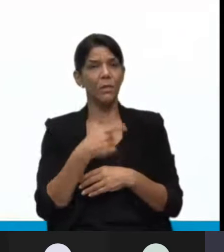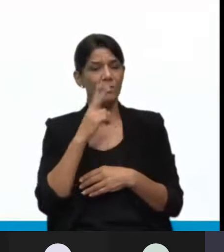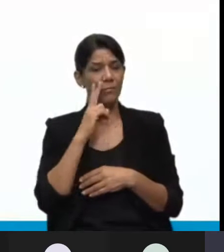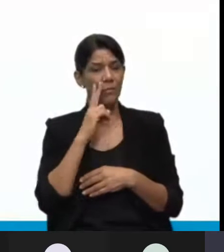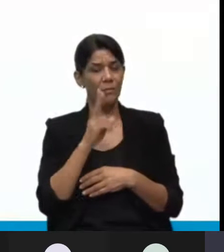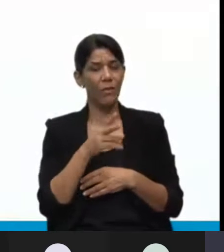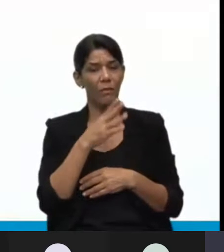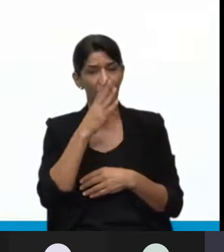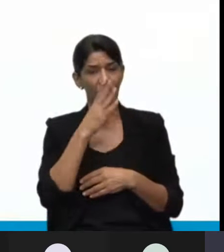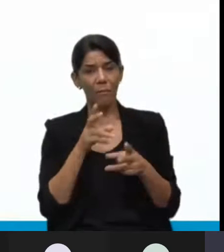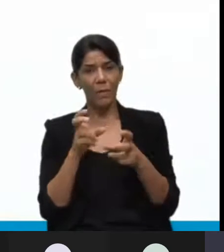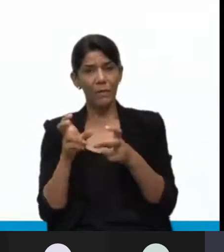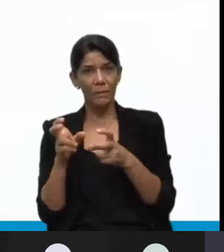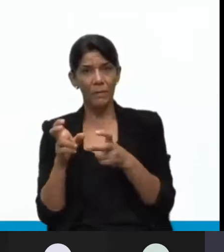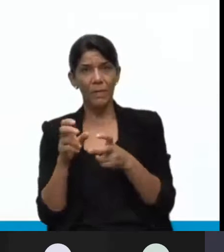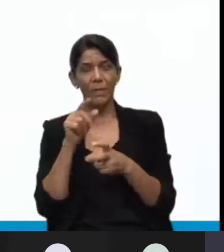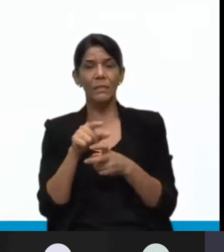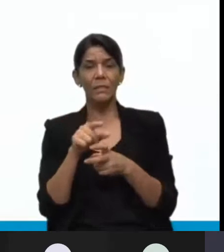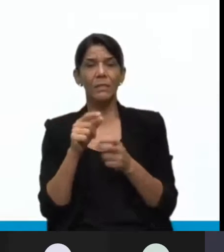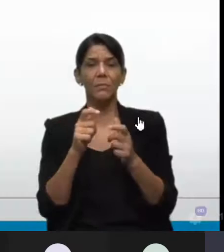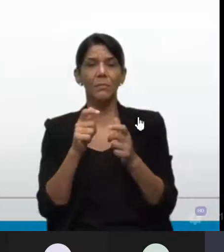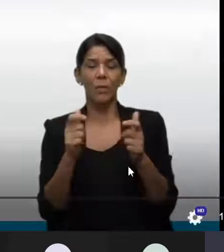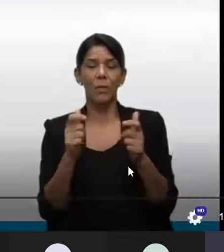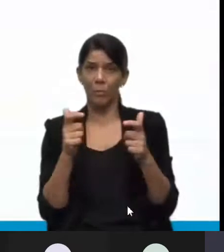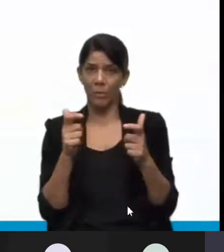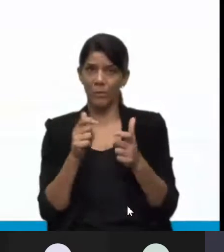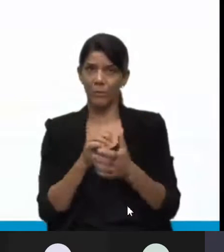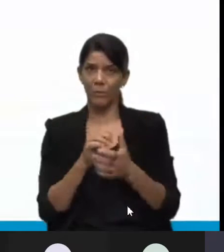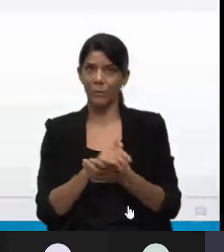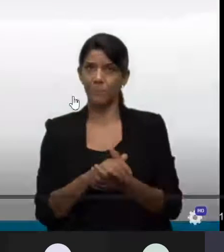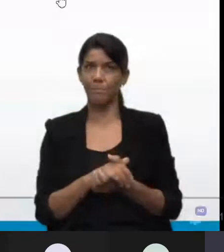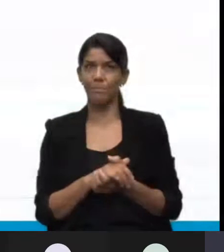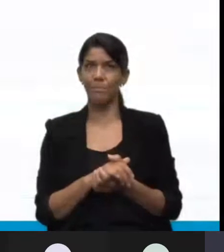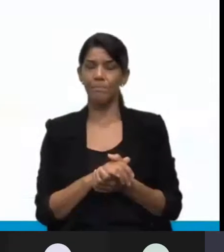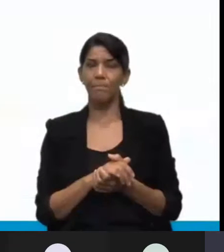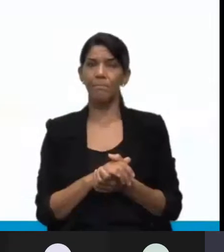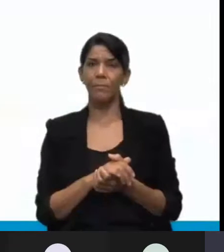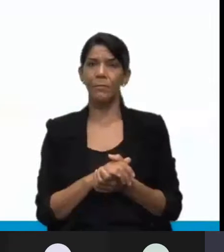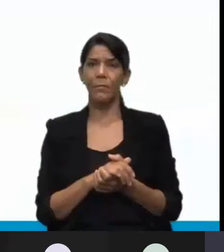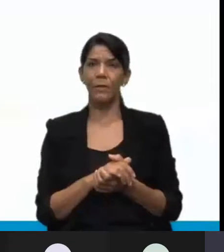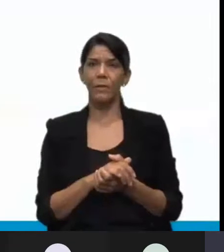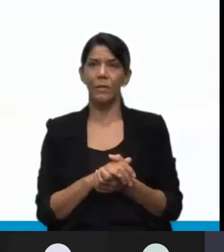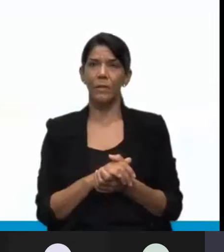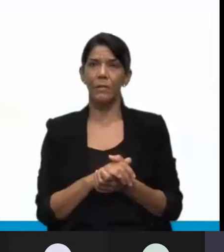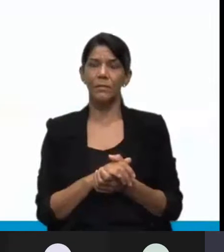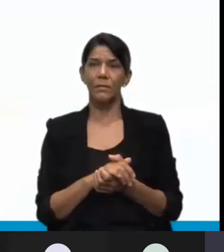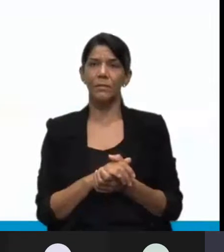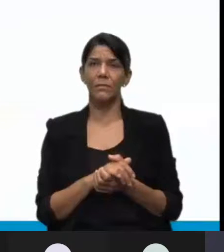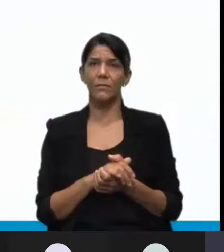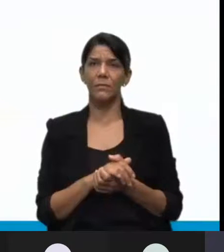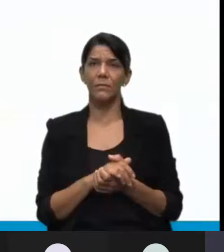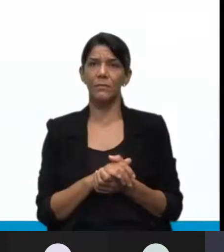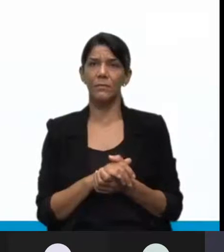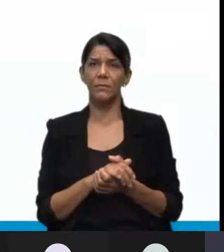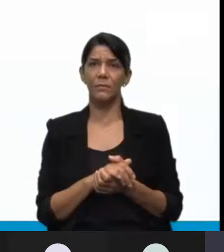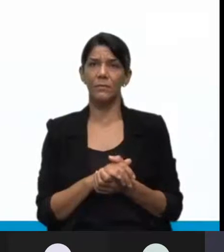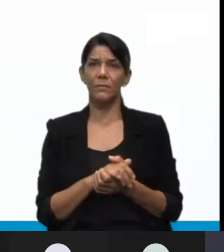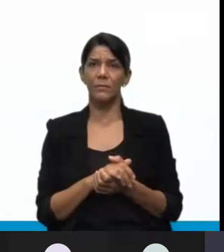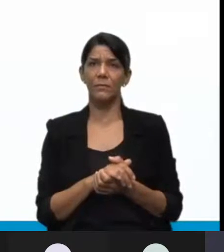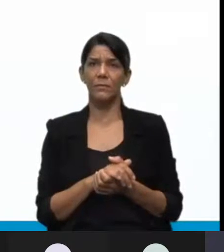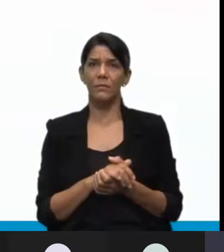nós vamos, então, observar aqui neste maior aumento, tá? Os discos intercalares, então aqui eu tenho meus discos,